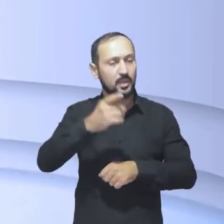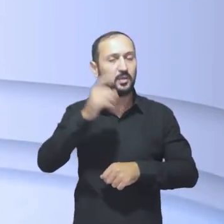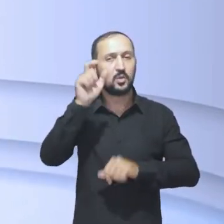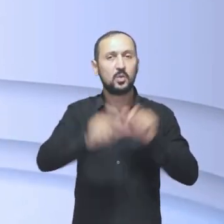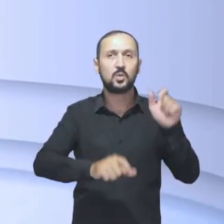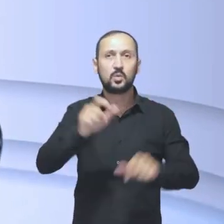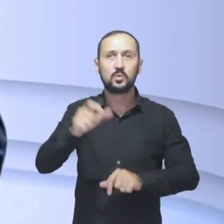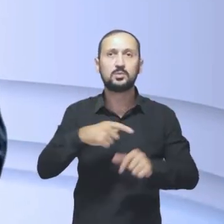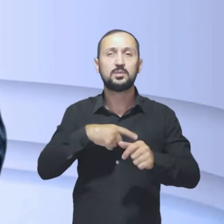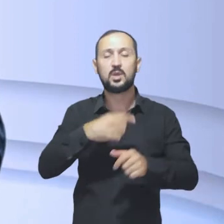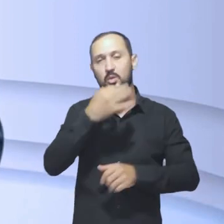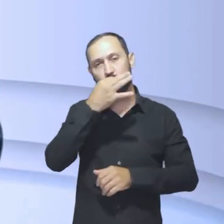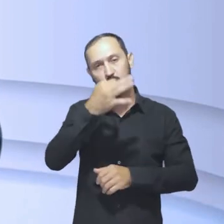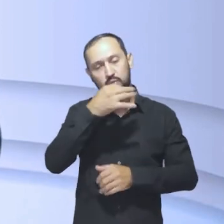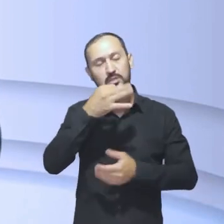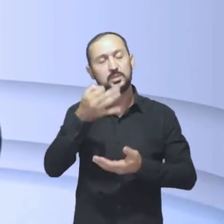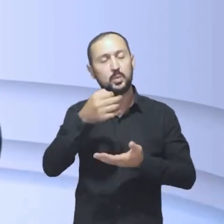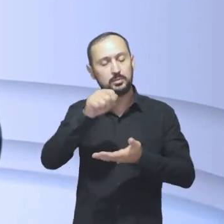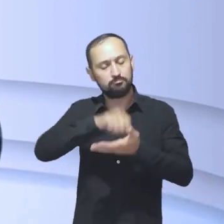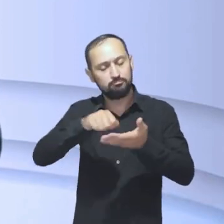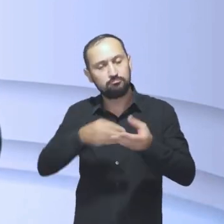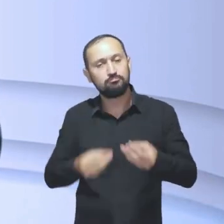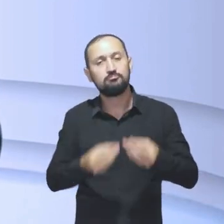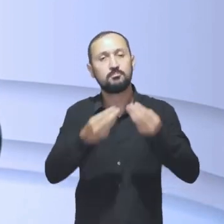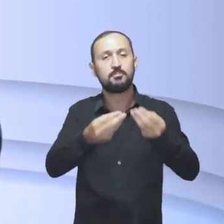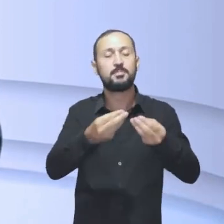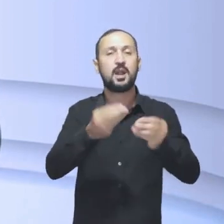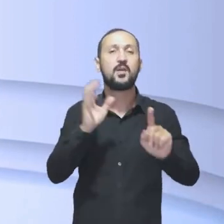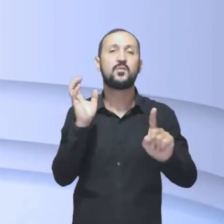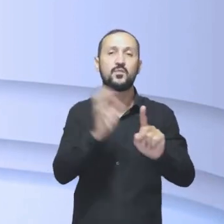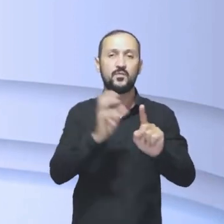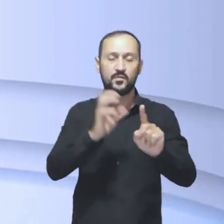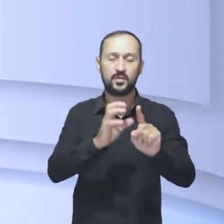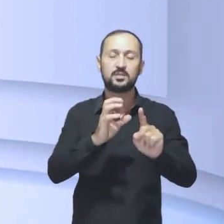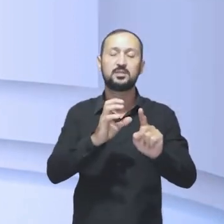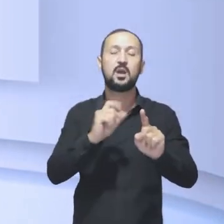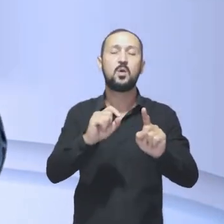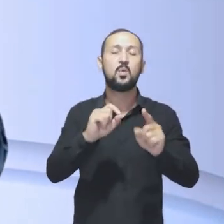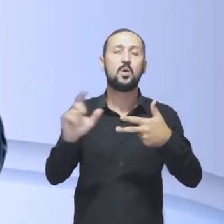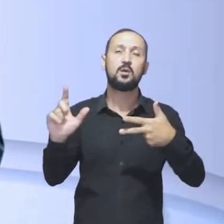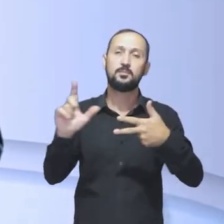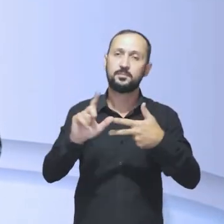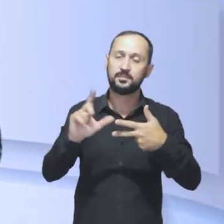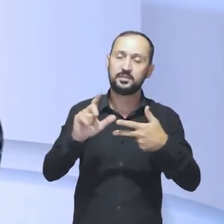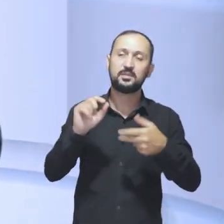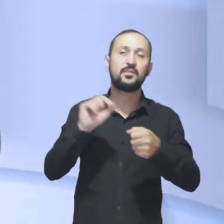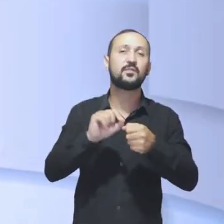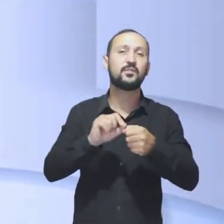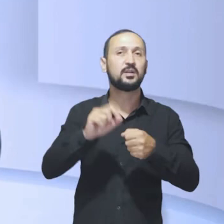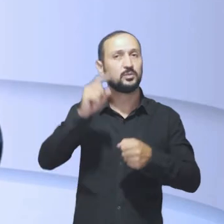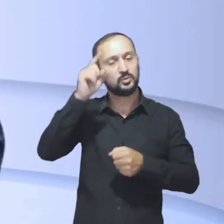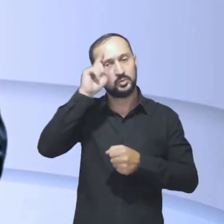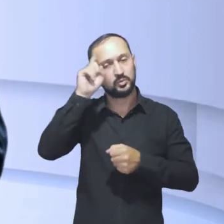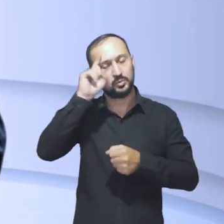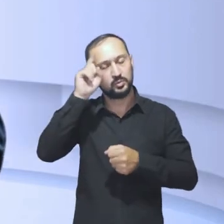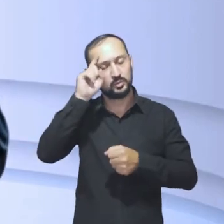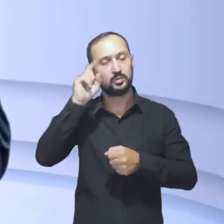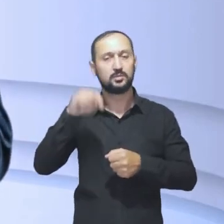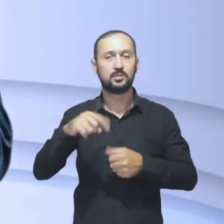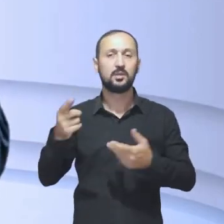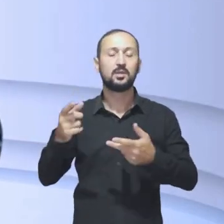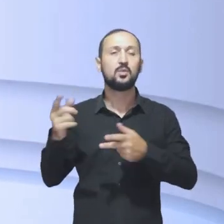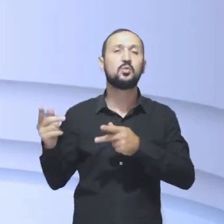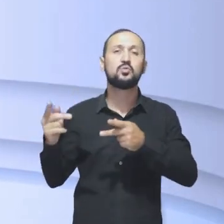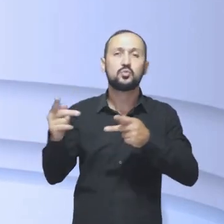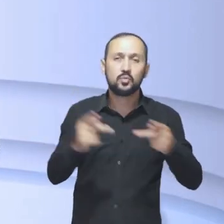para influenciar o processo legislativo, e isso é feito cotidianamente. Fica aqui o nosso convite, o nosso estímulo para que